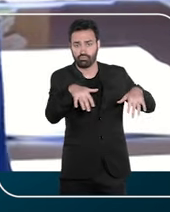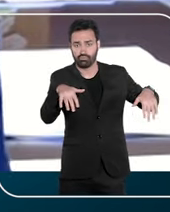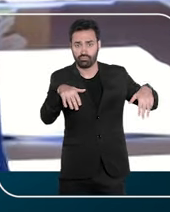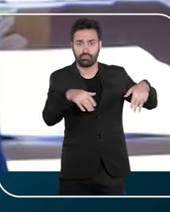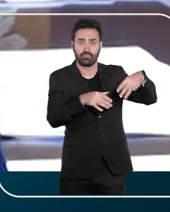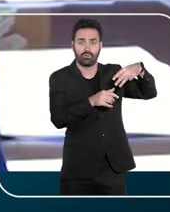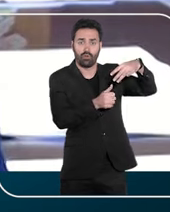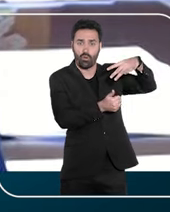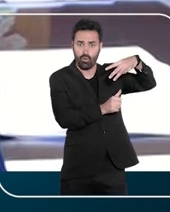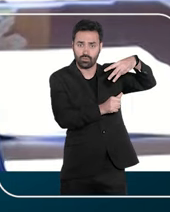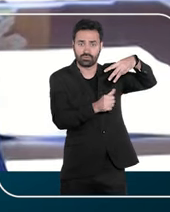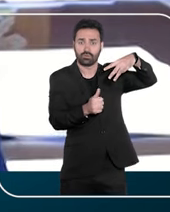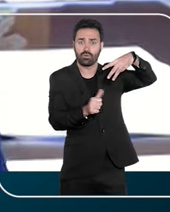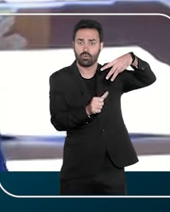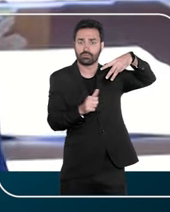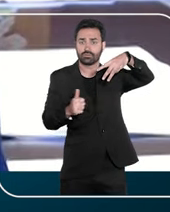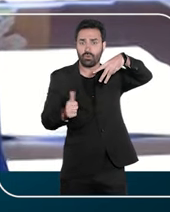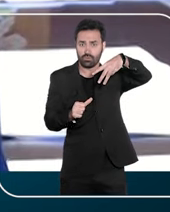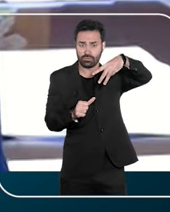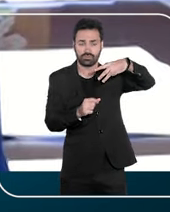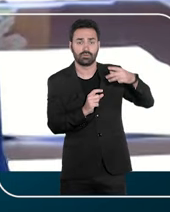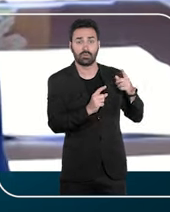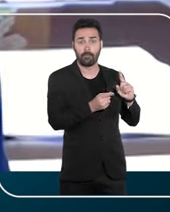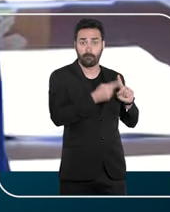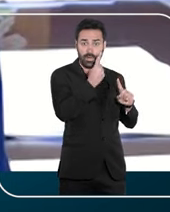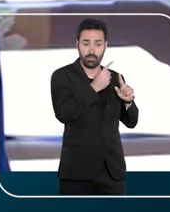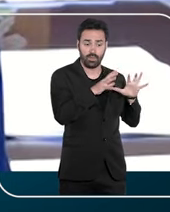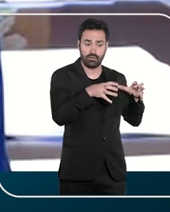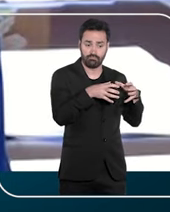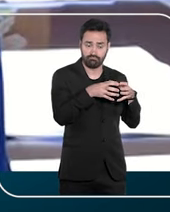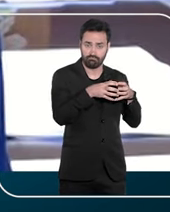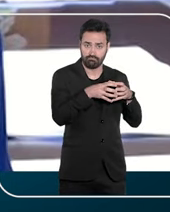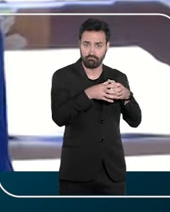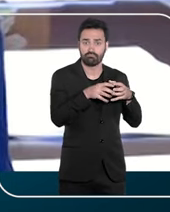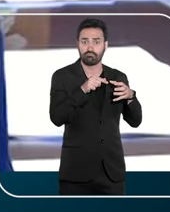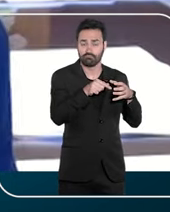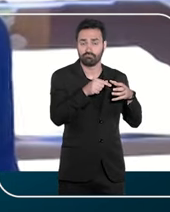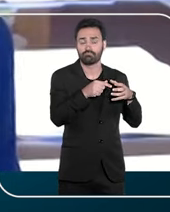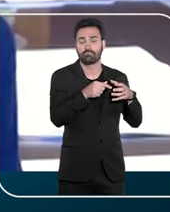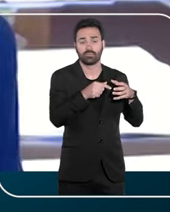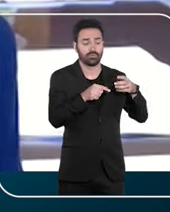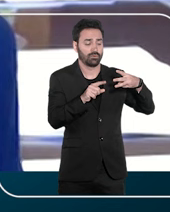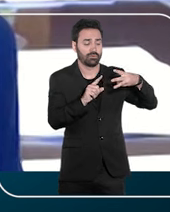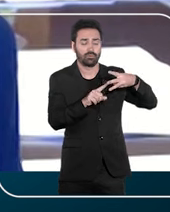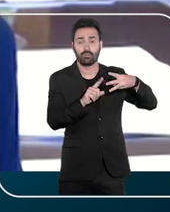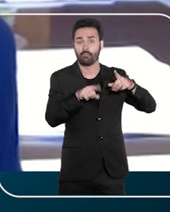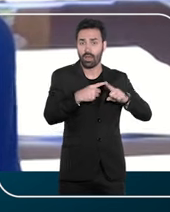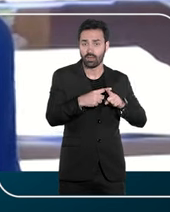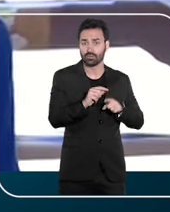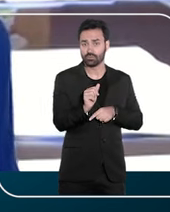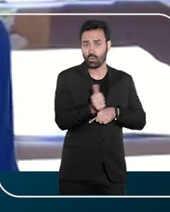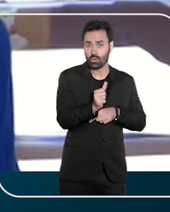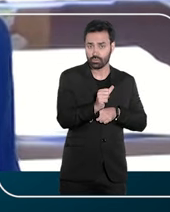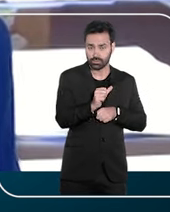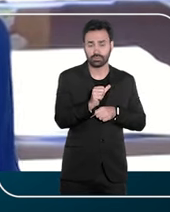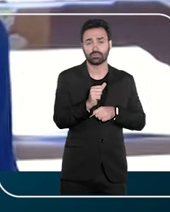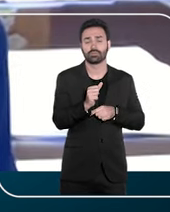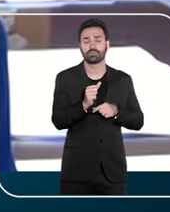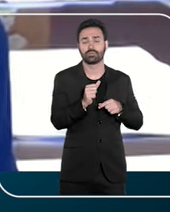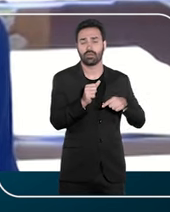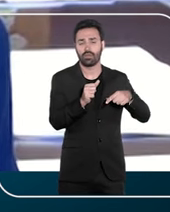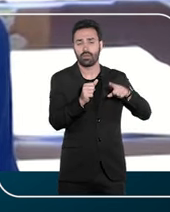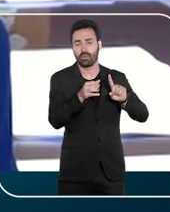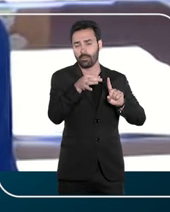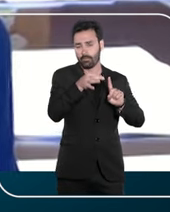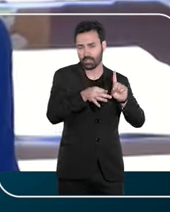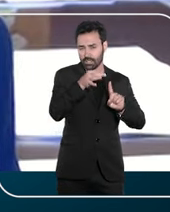11 na primeira sessão, 11 ministros na primeira sessão cuidando do direito público, 11 ministros na segunda sessão cuidando do direito privado